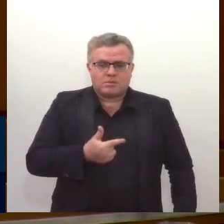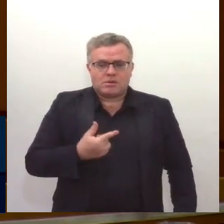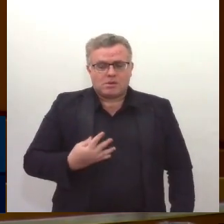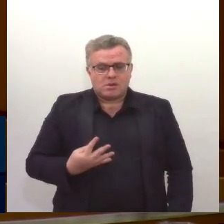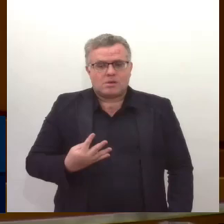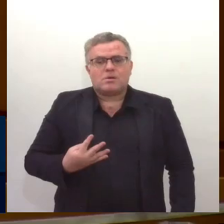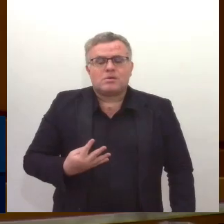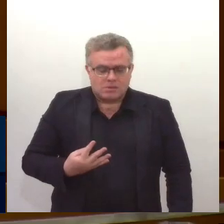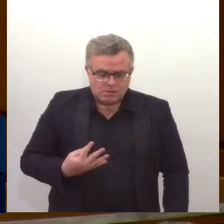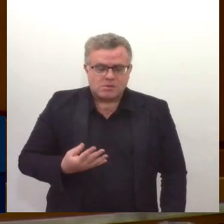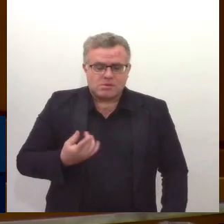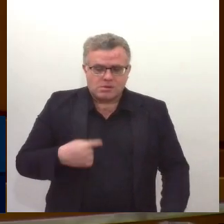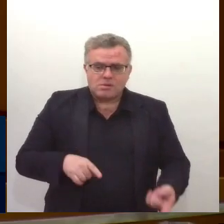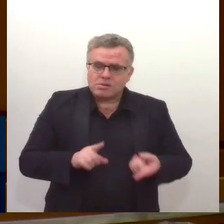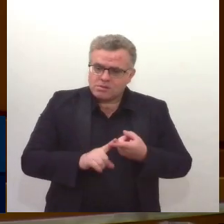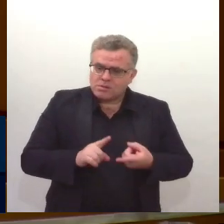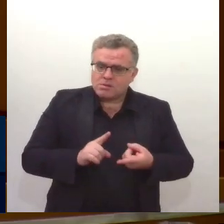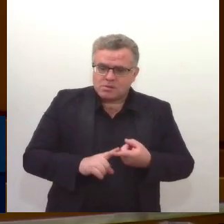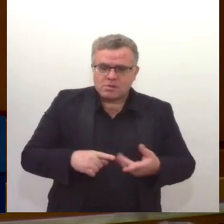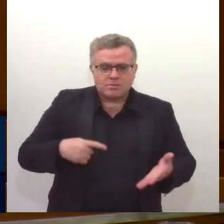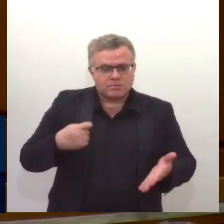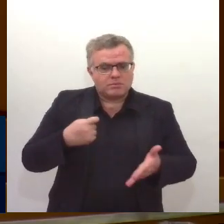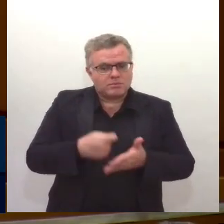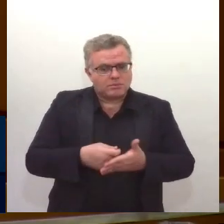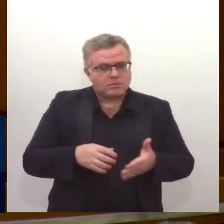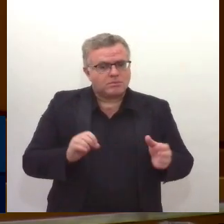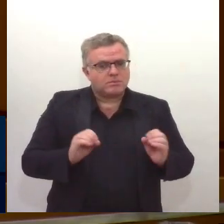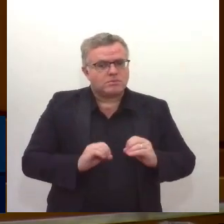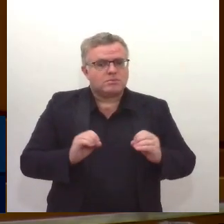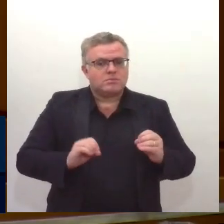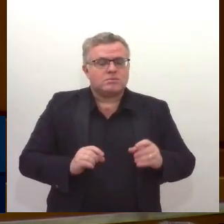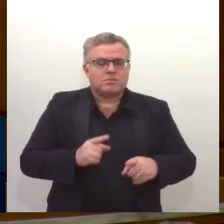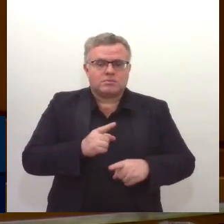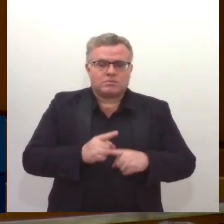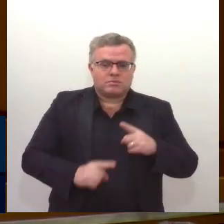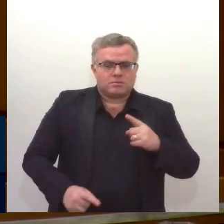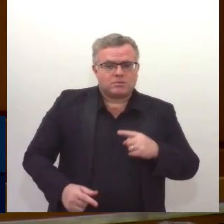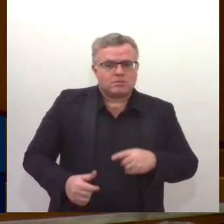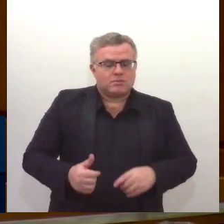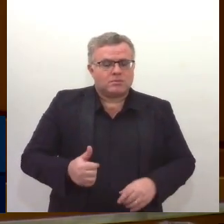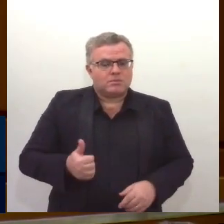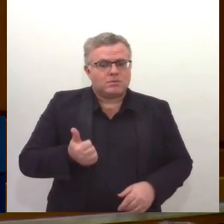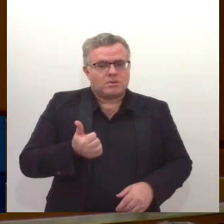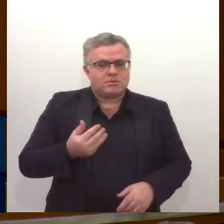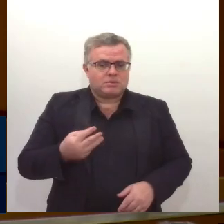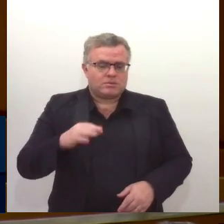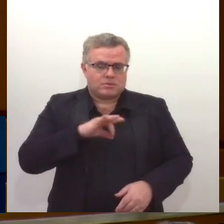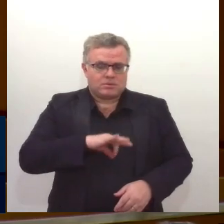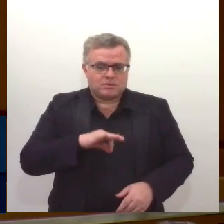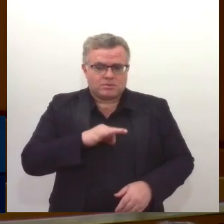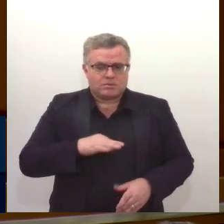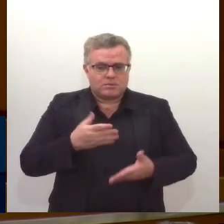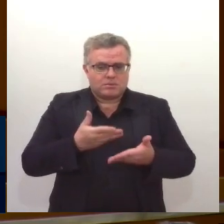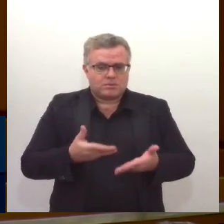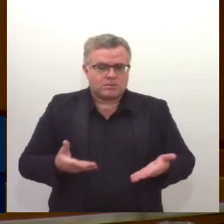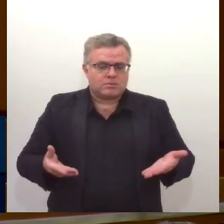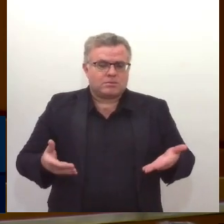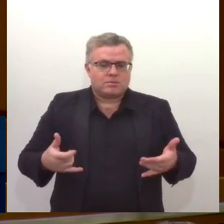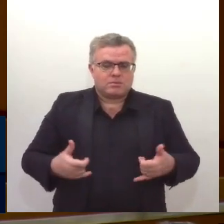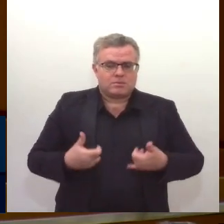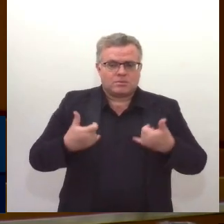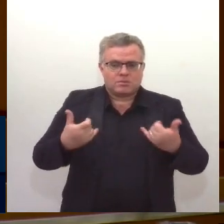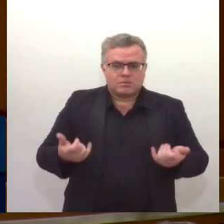não pagamento da metade do décimo salário para os aniversariantes do mês